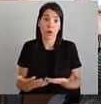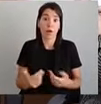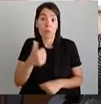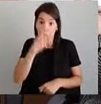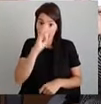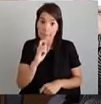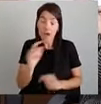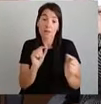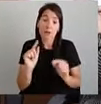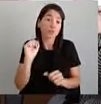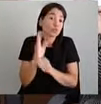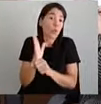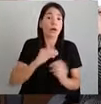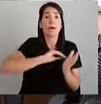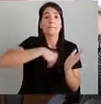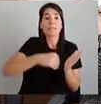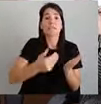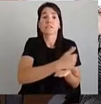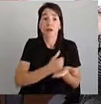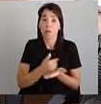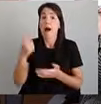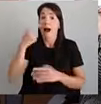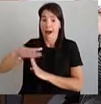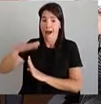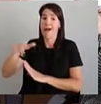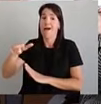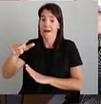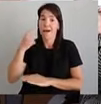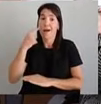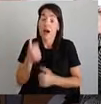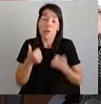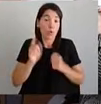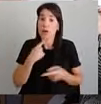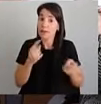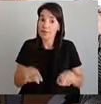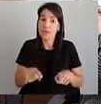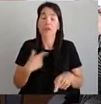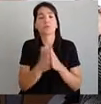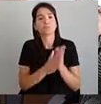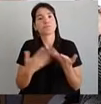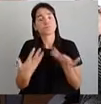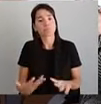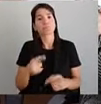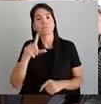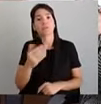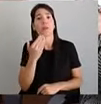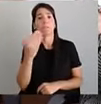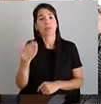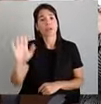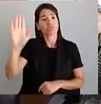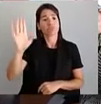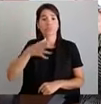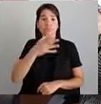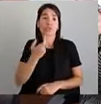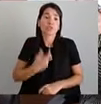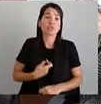discutimos outras petições que estão pendentes nesta Assembleia Municipal, era bom que isto não se repetisse. Eu queria também aproveitar este momento para requerer oralmente a resposta que